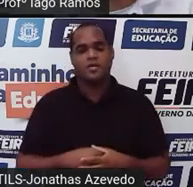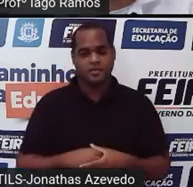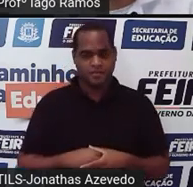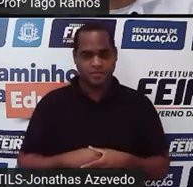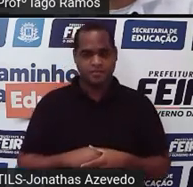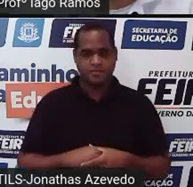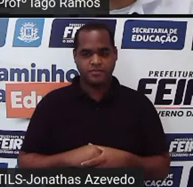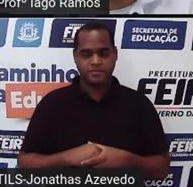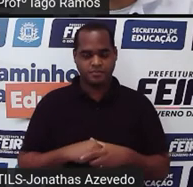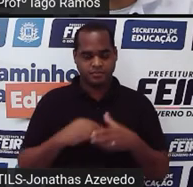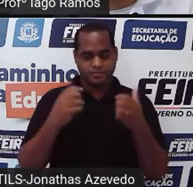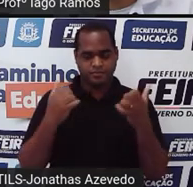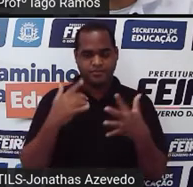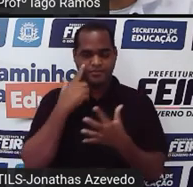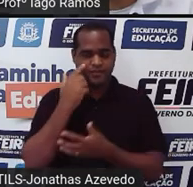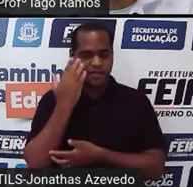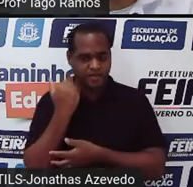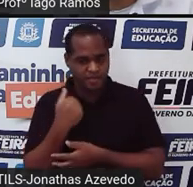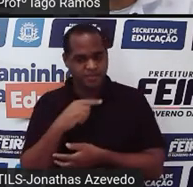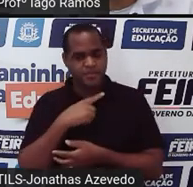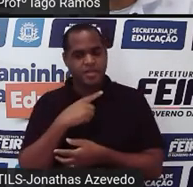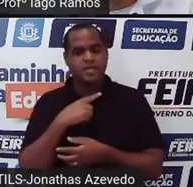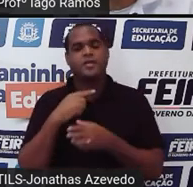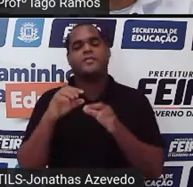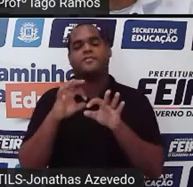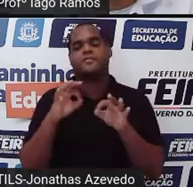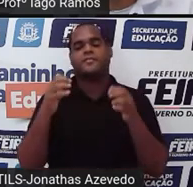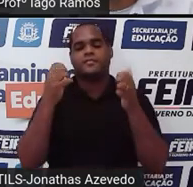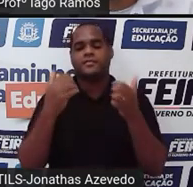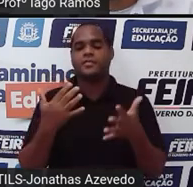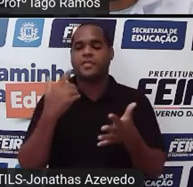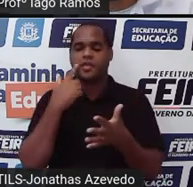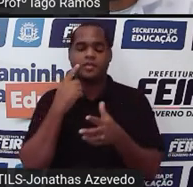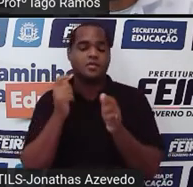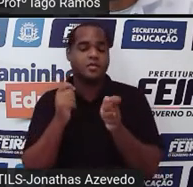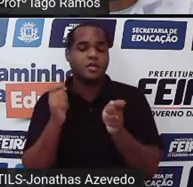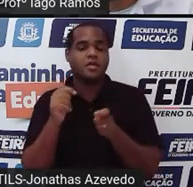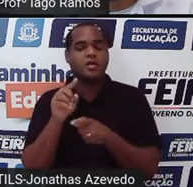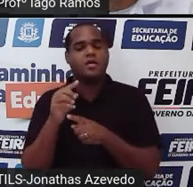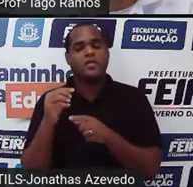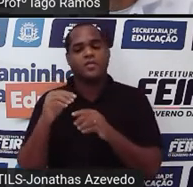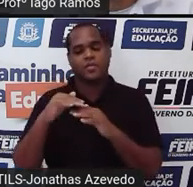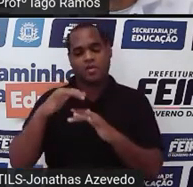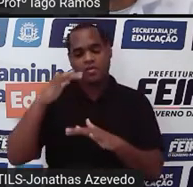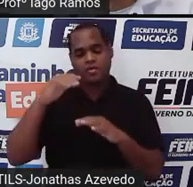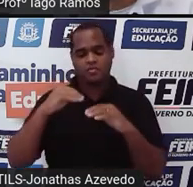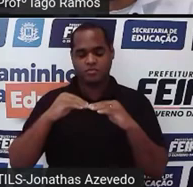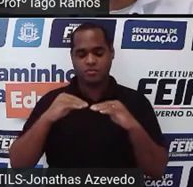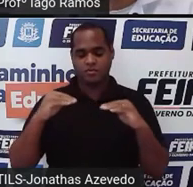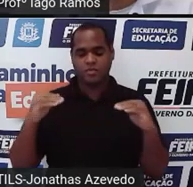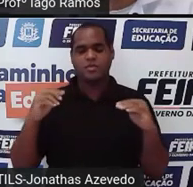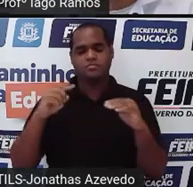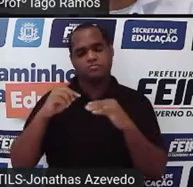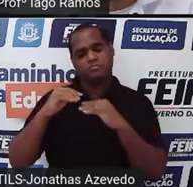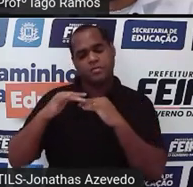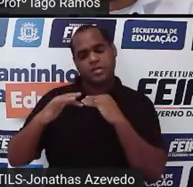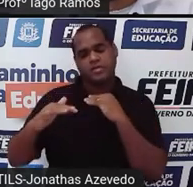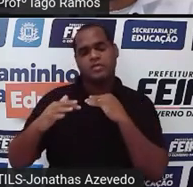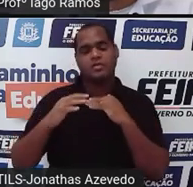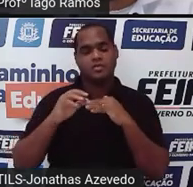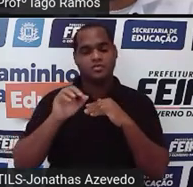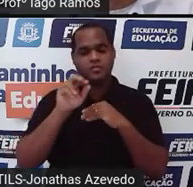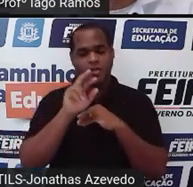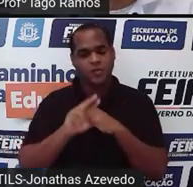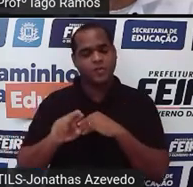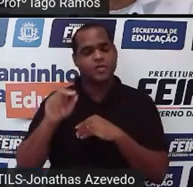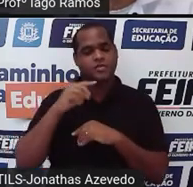Ah tá eu já sei quem é o comprimento do paralelepípedo já sei quem é a largura já sei quem altura eu uso